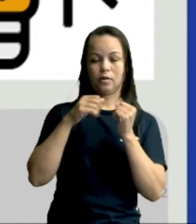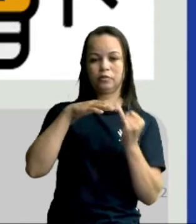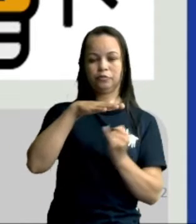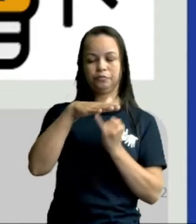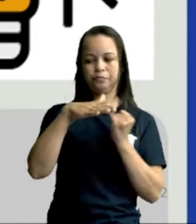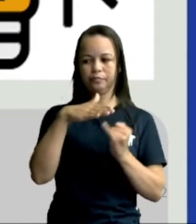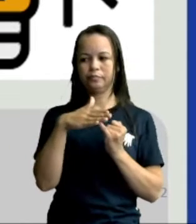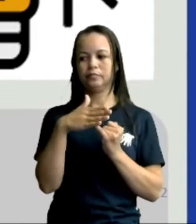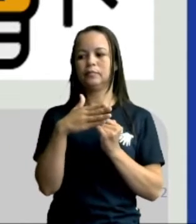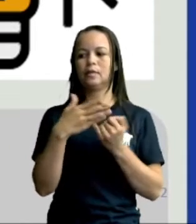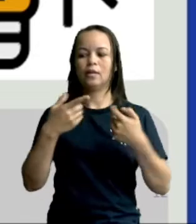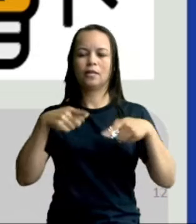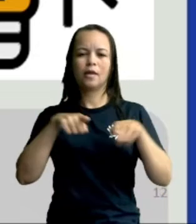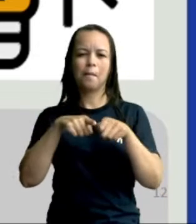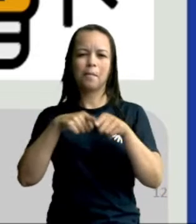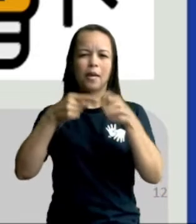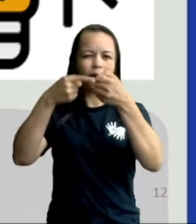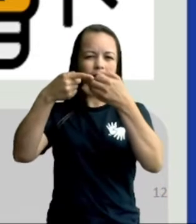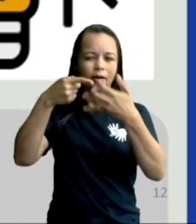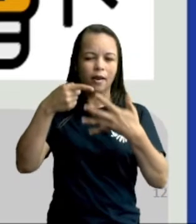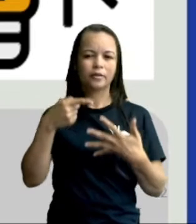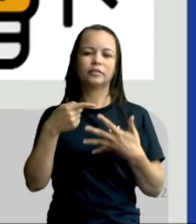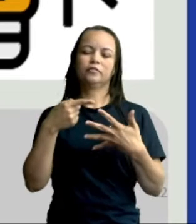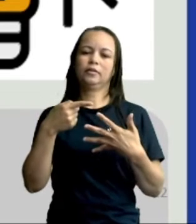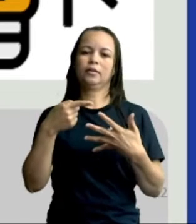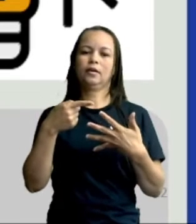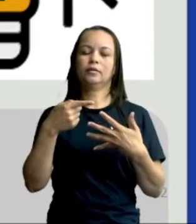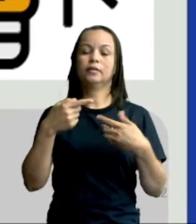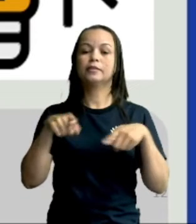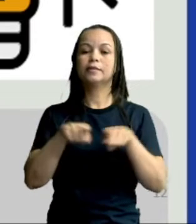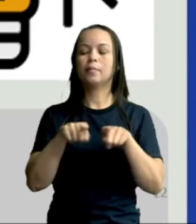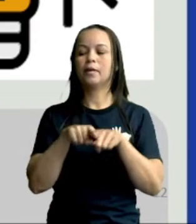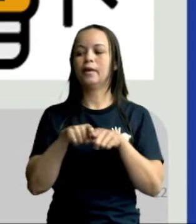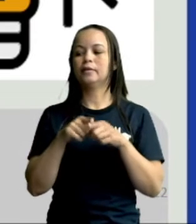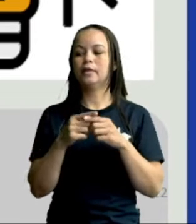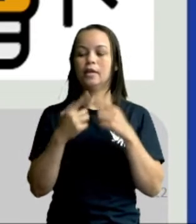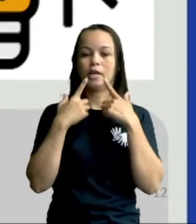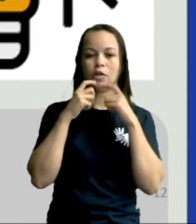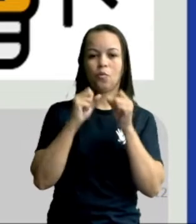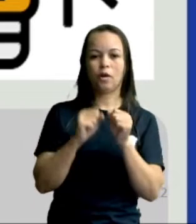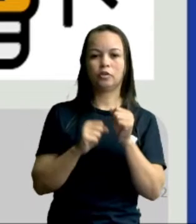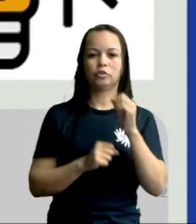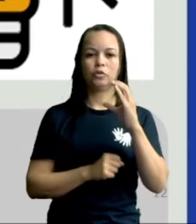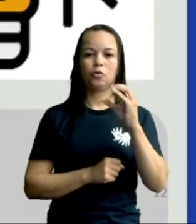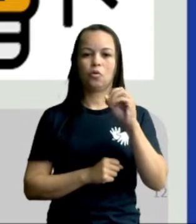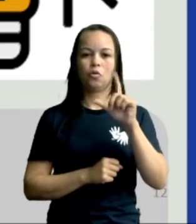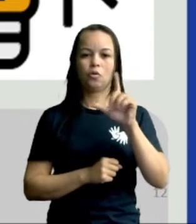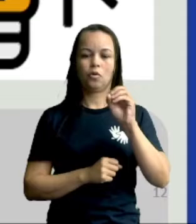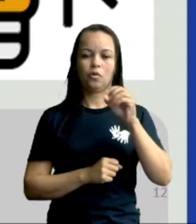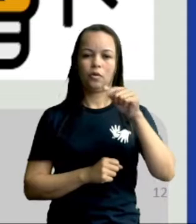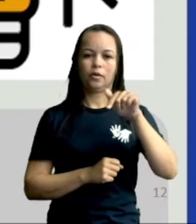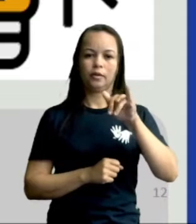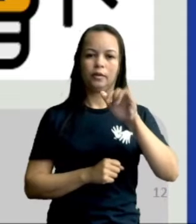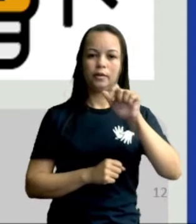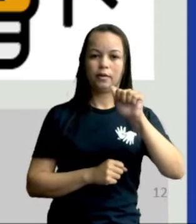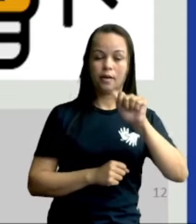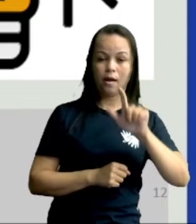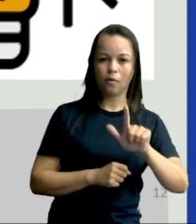informal também é classificada de linguagem coloquial. Essa linguagem é aplicada quando